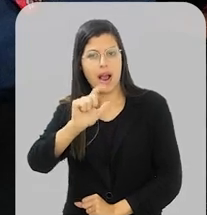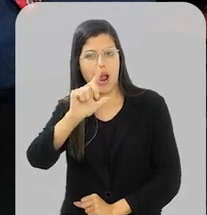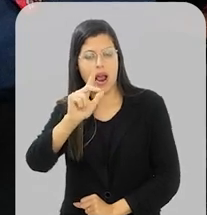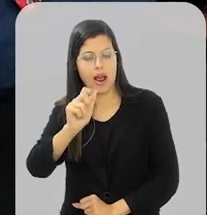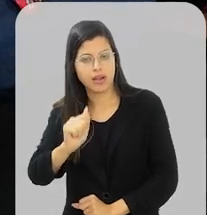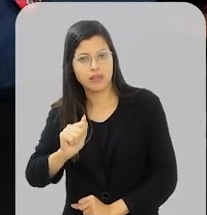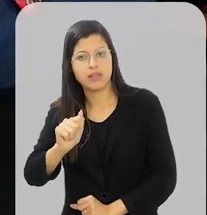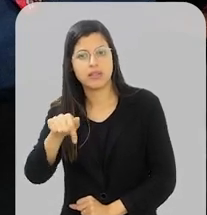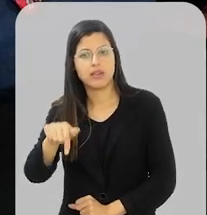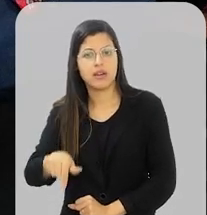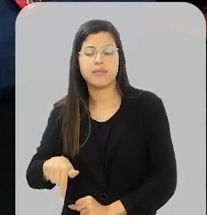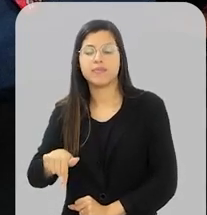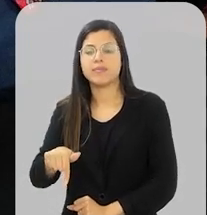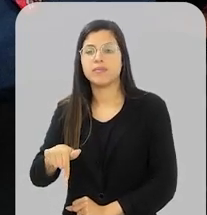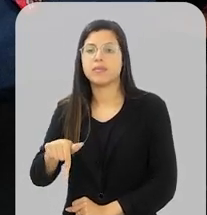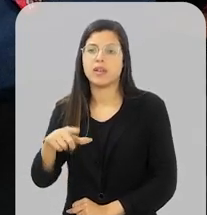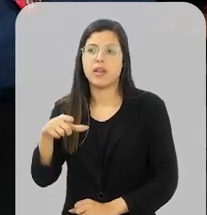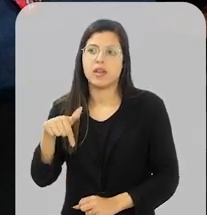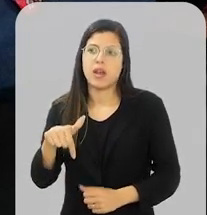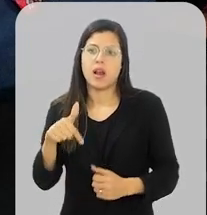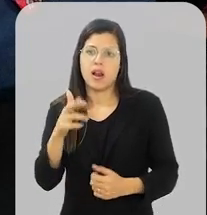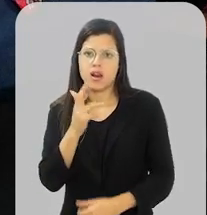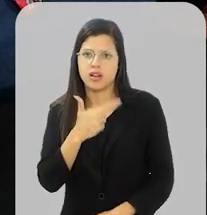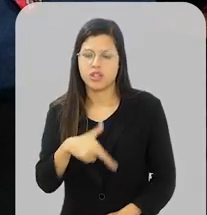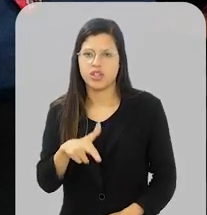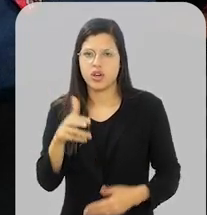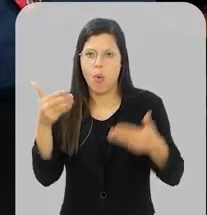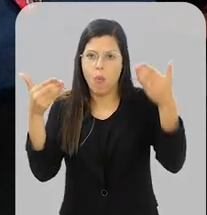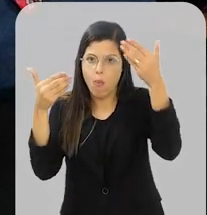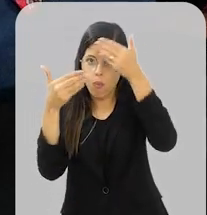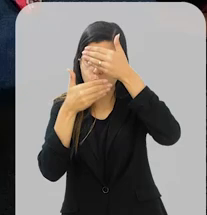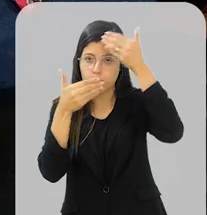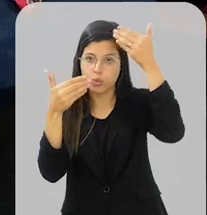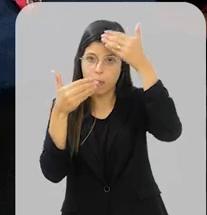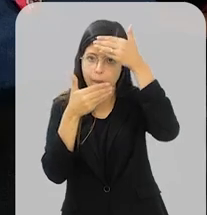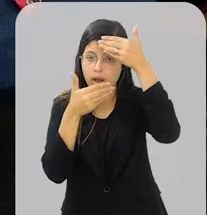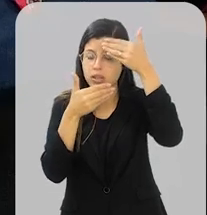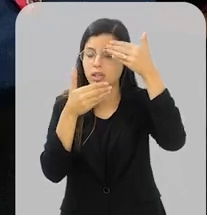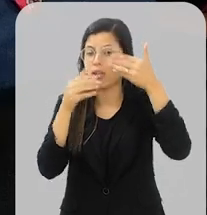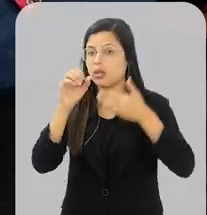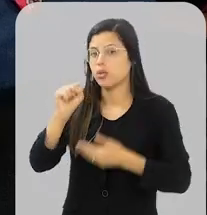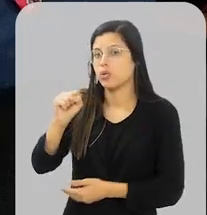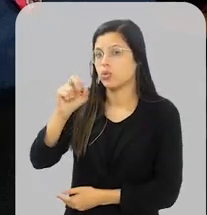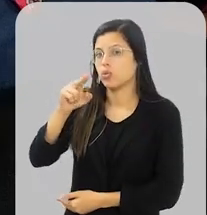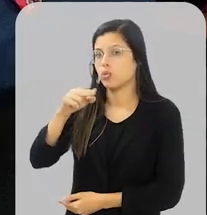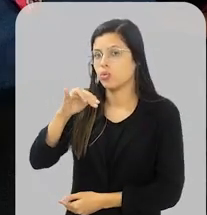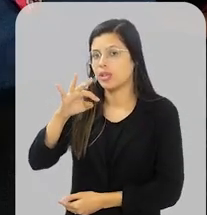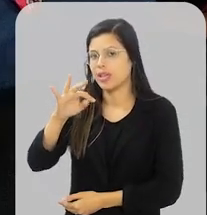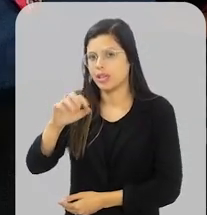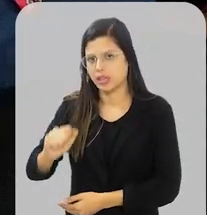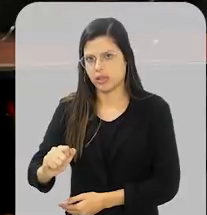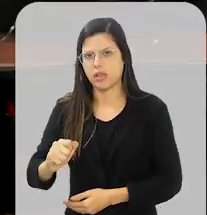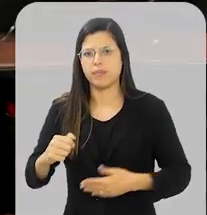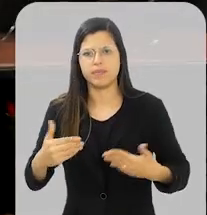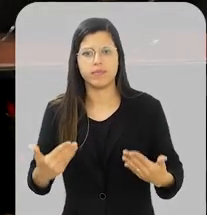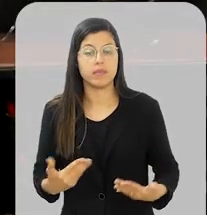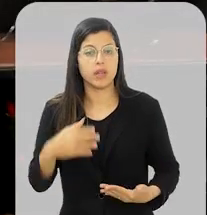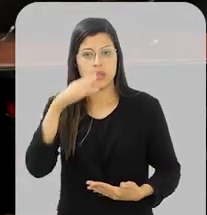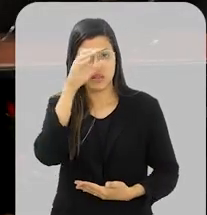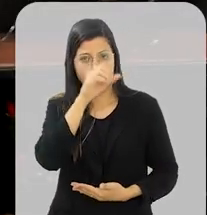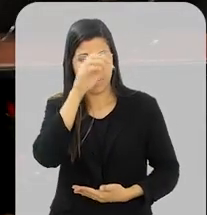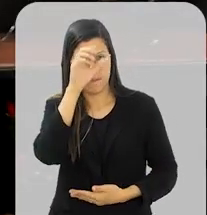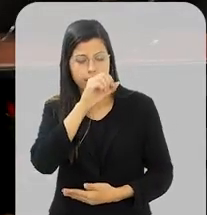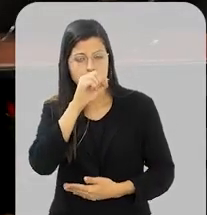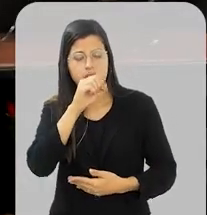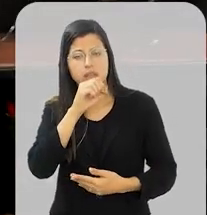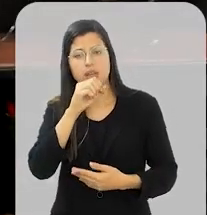à religião muçulmana sunita. Então eu acho que esse aprendizado é que